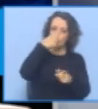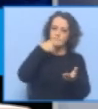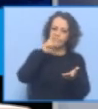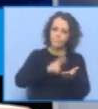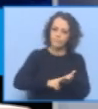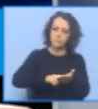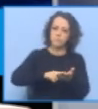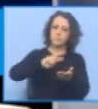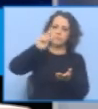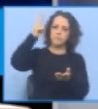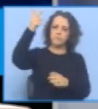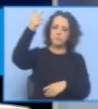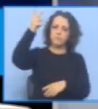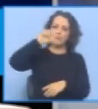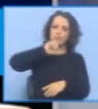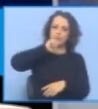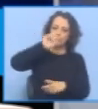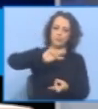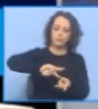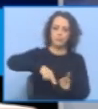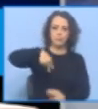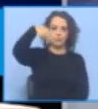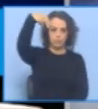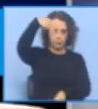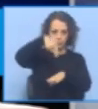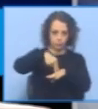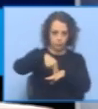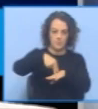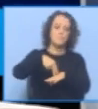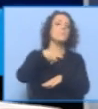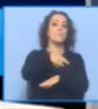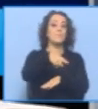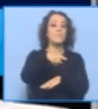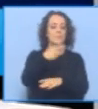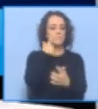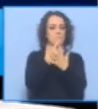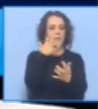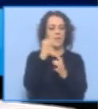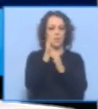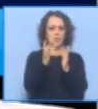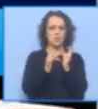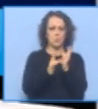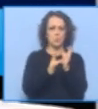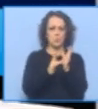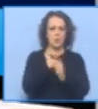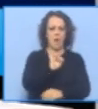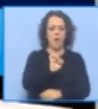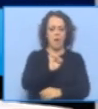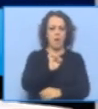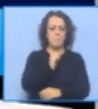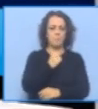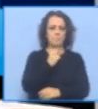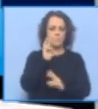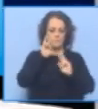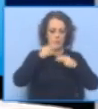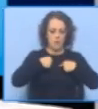que há um momento-chave na vida de Jesus em que ele descobre, mais concretamente,